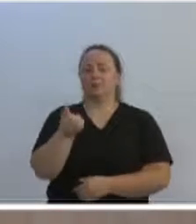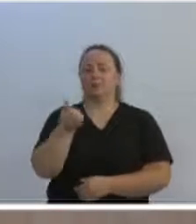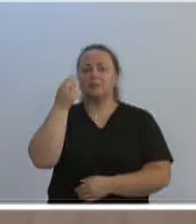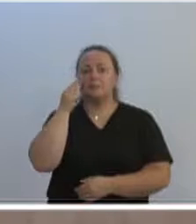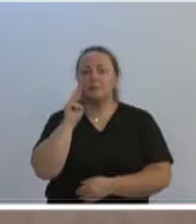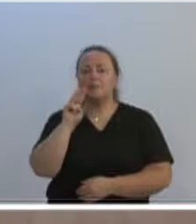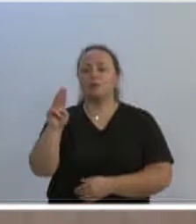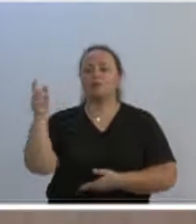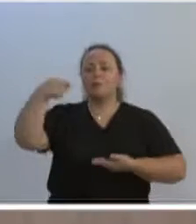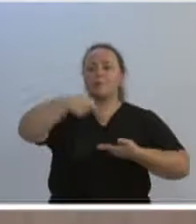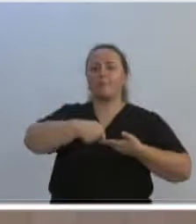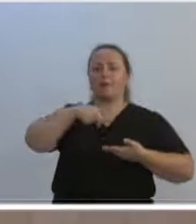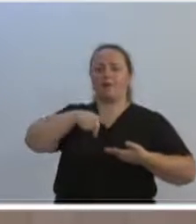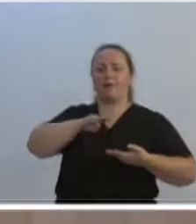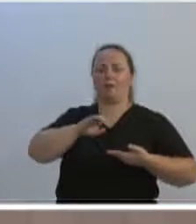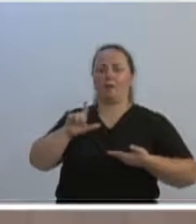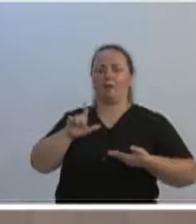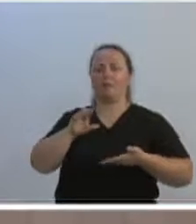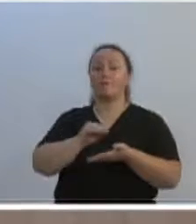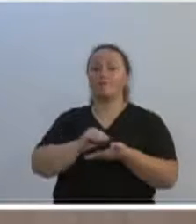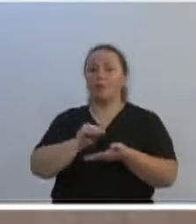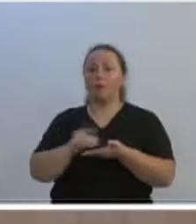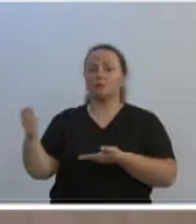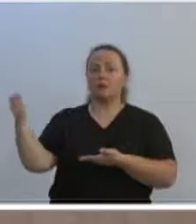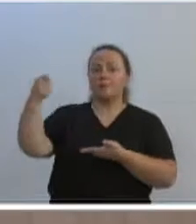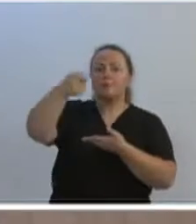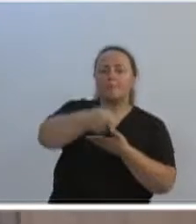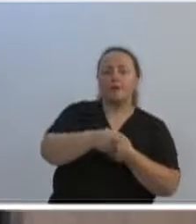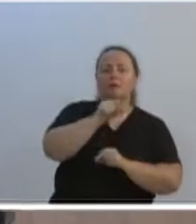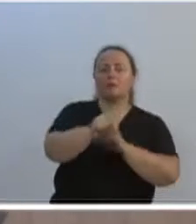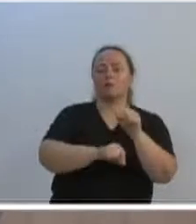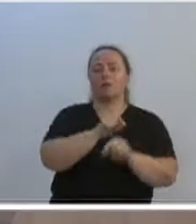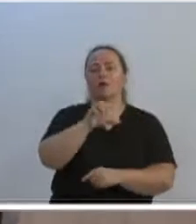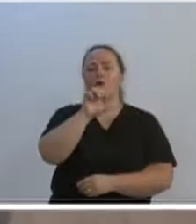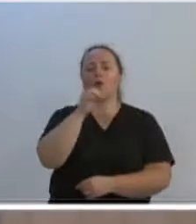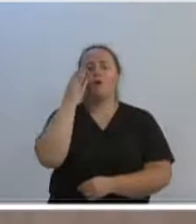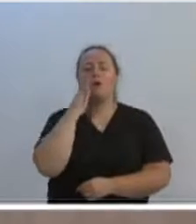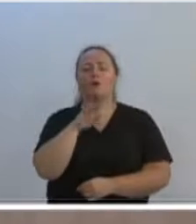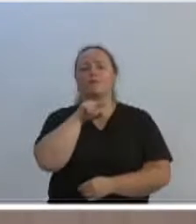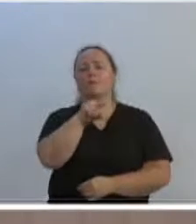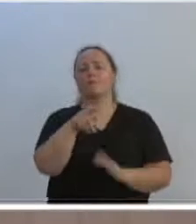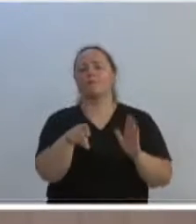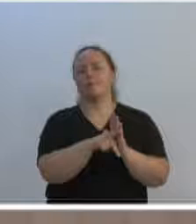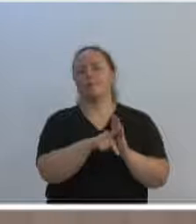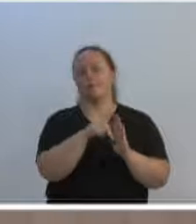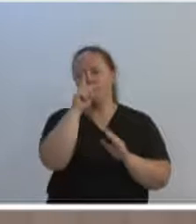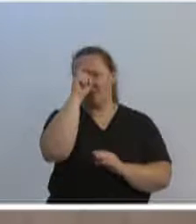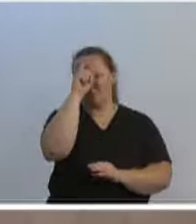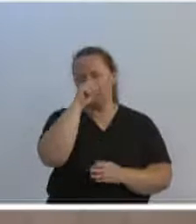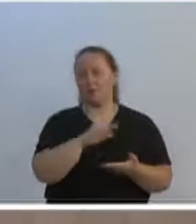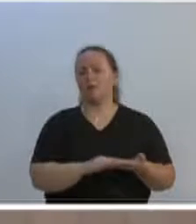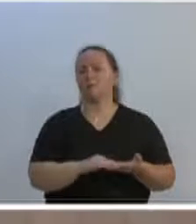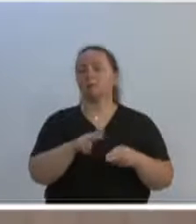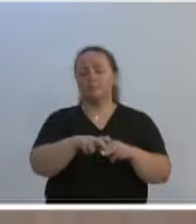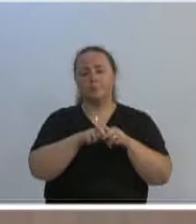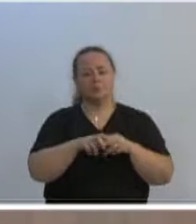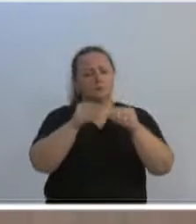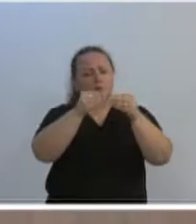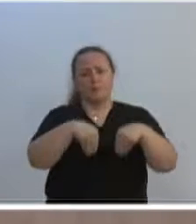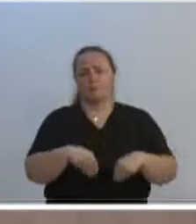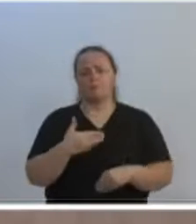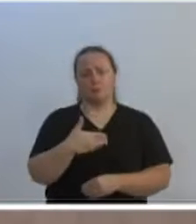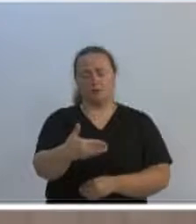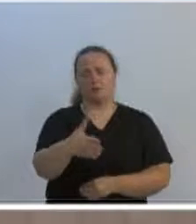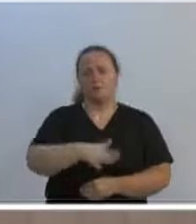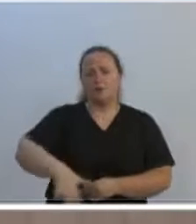milhões aos hospitais. É claro que isso tem prejudicado a viabilidade das políticas públicas em relação à saúde. Quero parabenizar